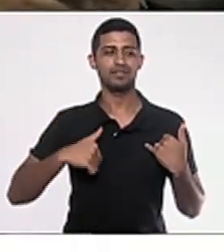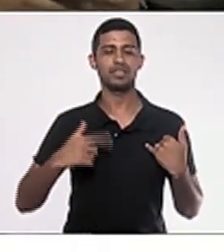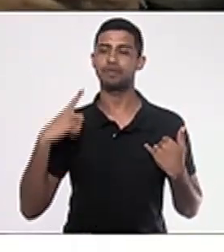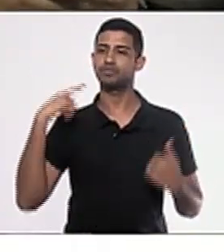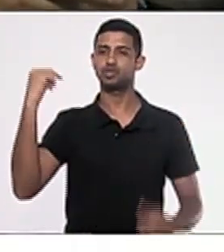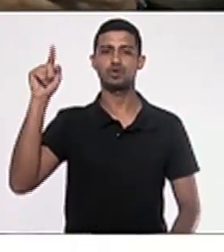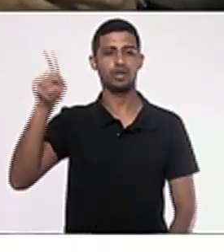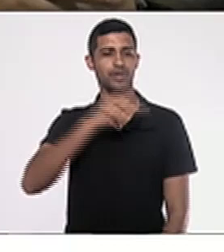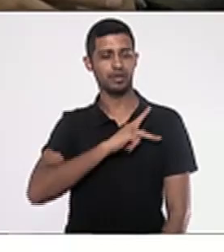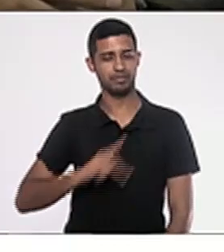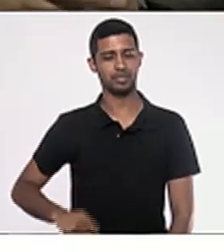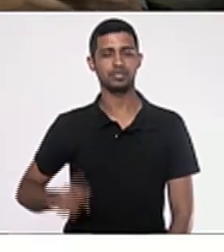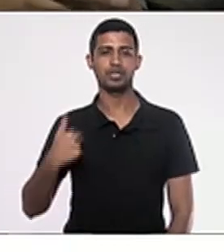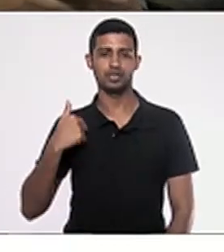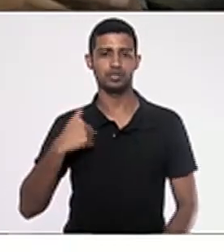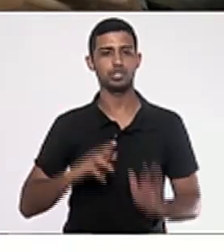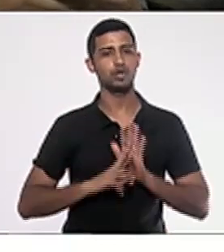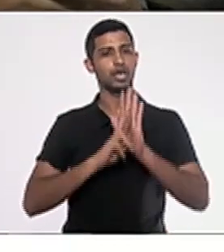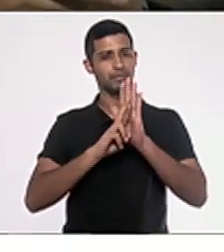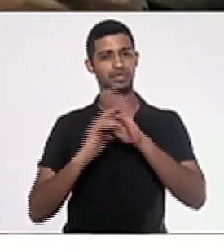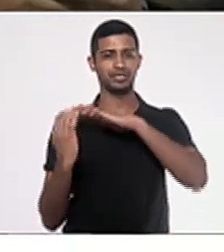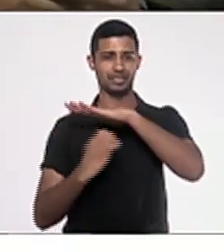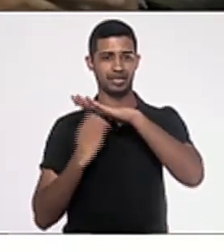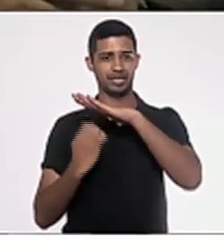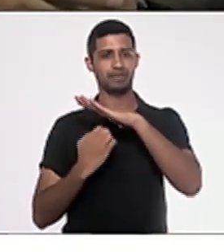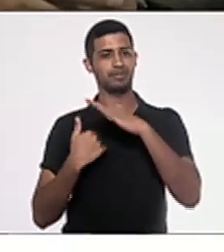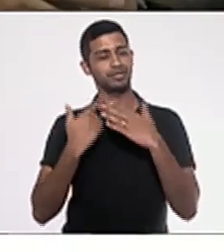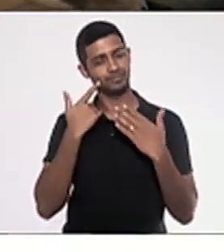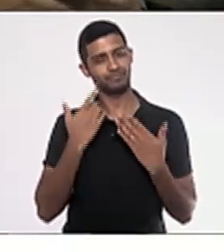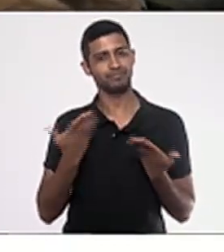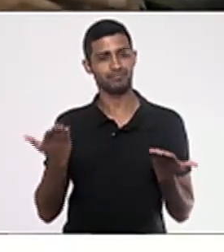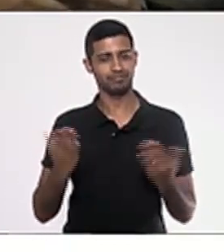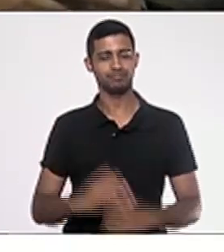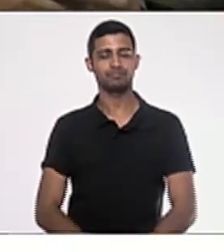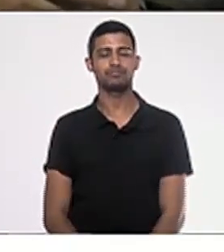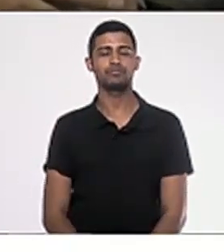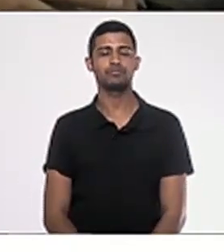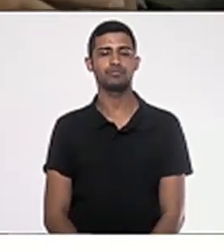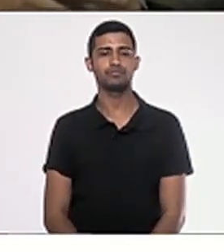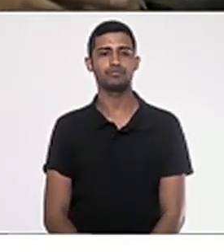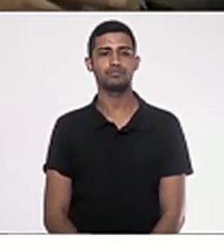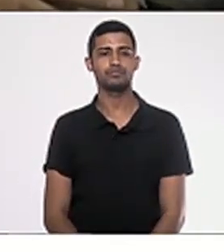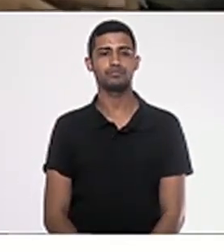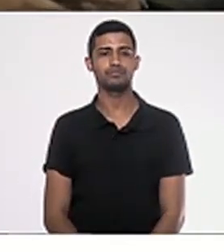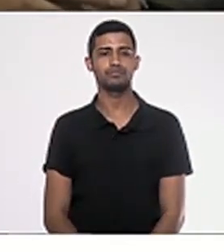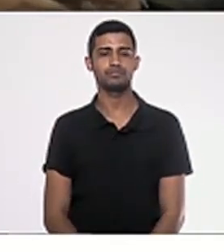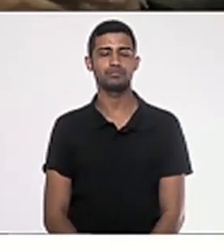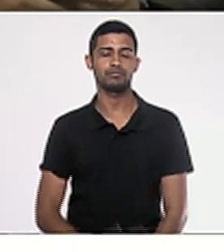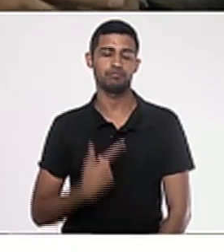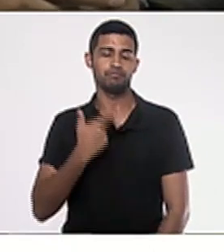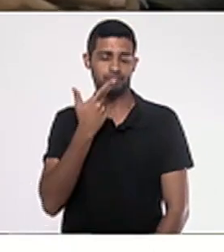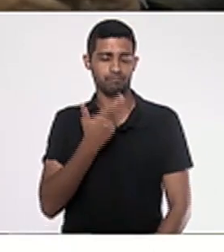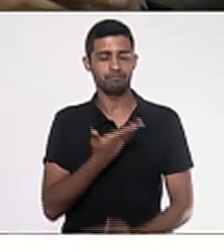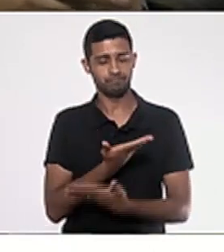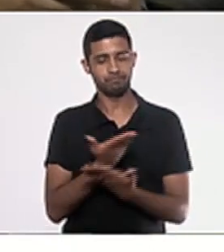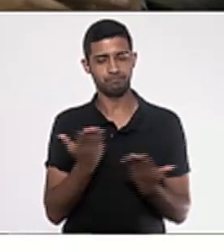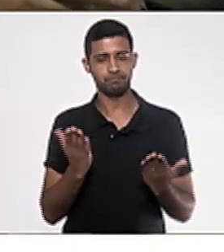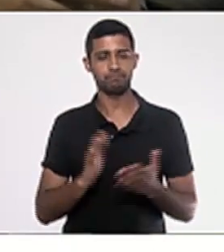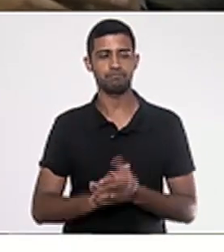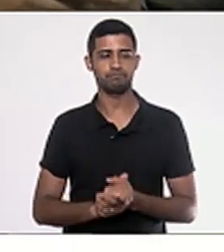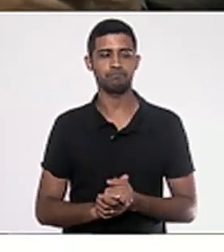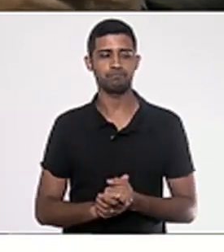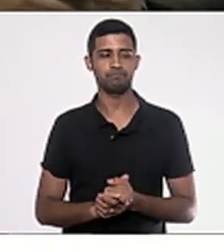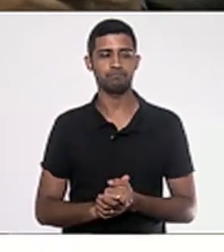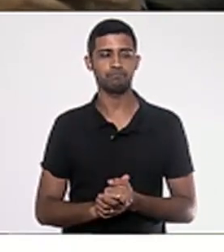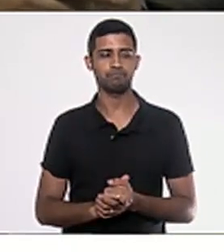nosso presidente para estar representando a empresa, a companhia. E confesso aos senhores que estou como